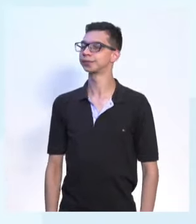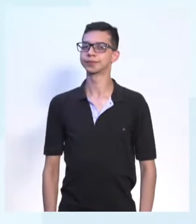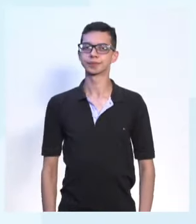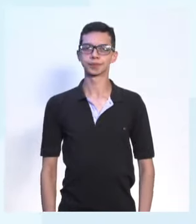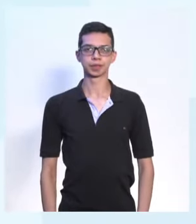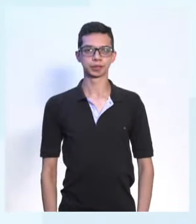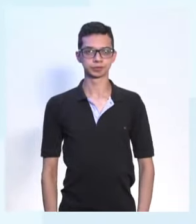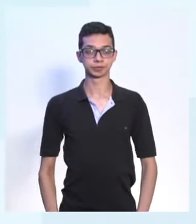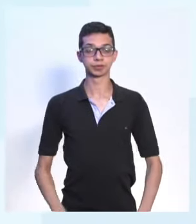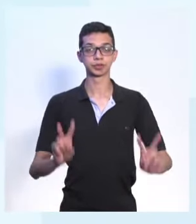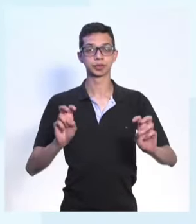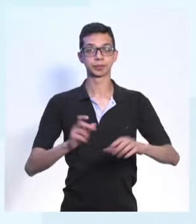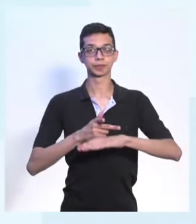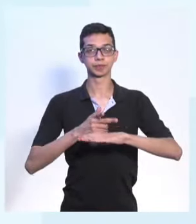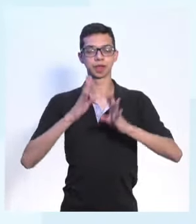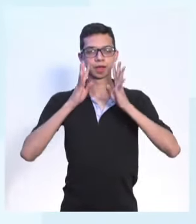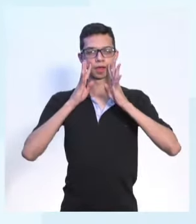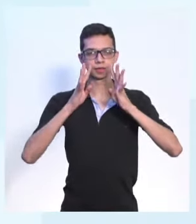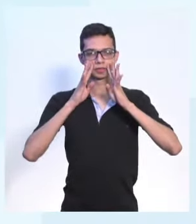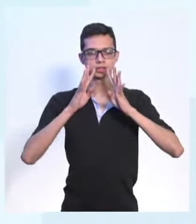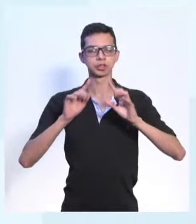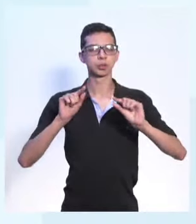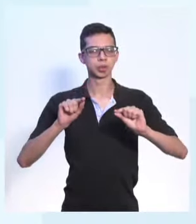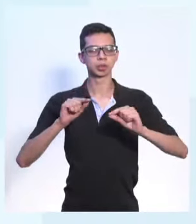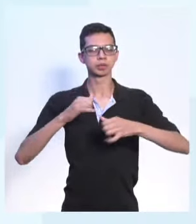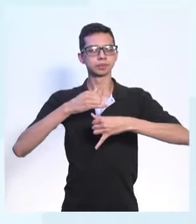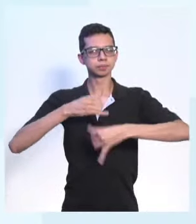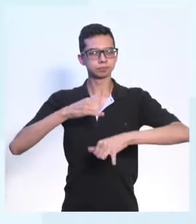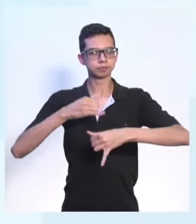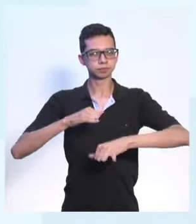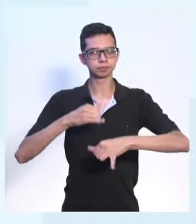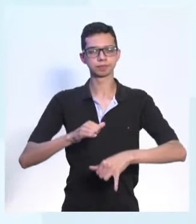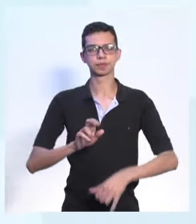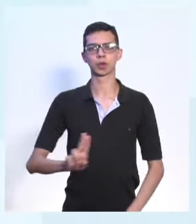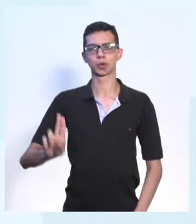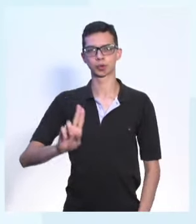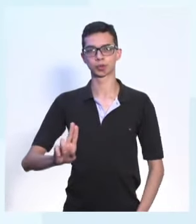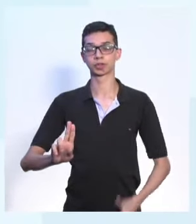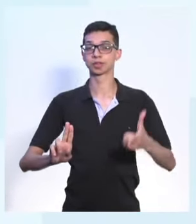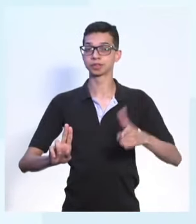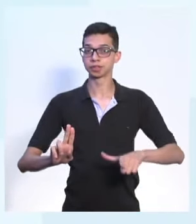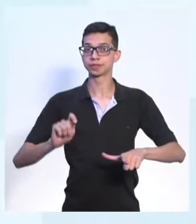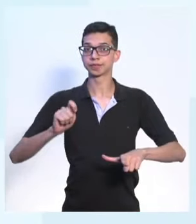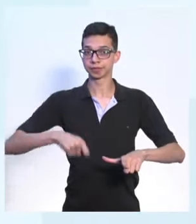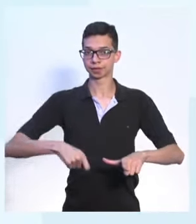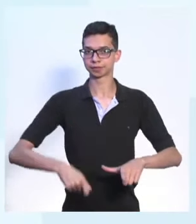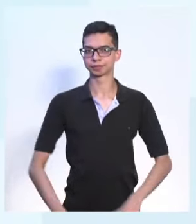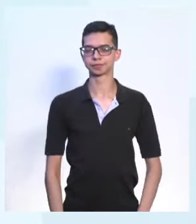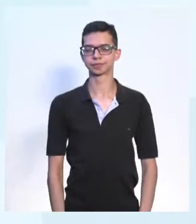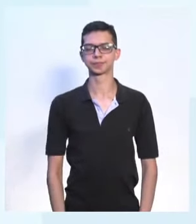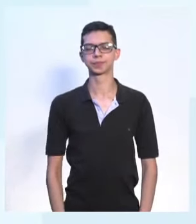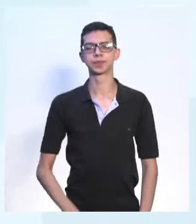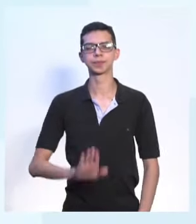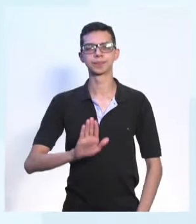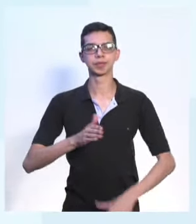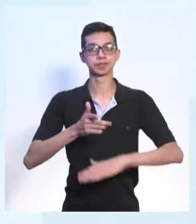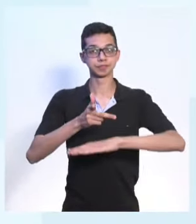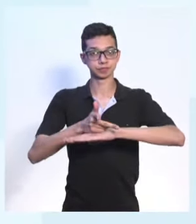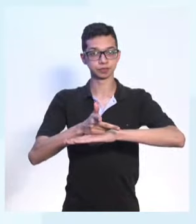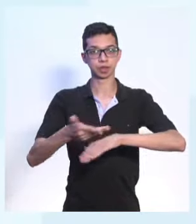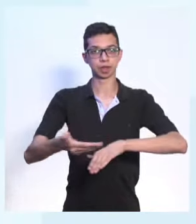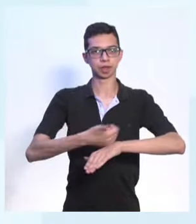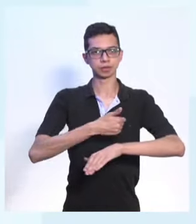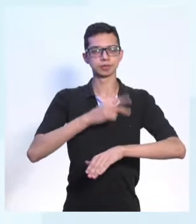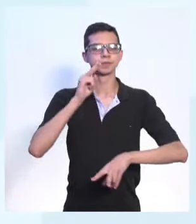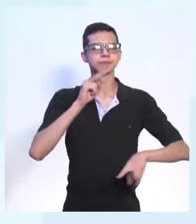vídeo sobre energia renovável. Before the video, let's take a look at some words that might be challenging. Antes do vídeo, vamos olhar algumas